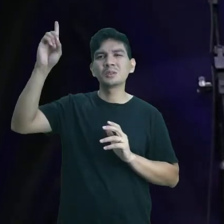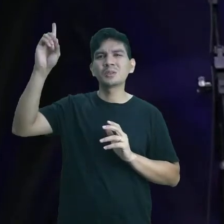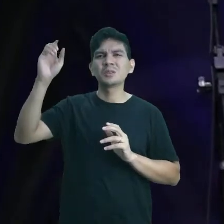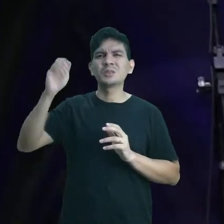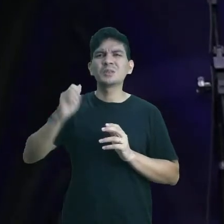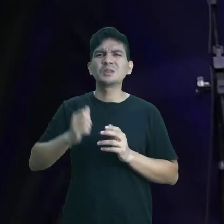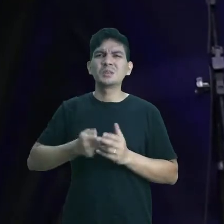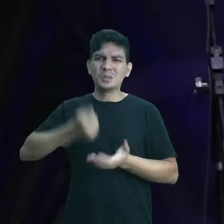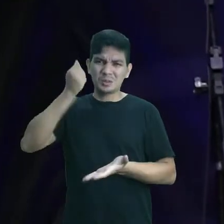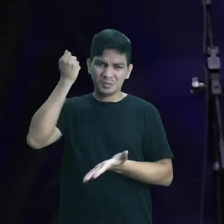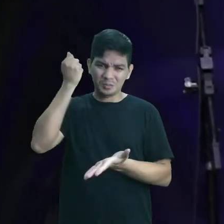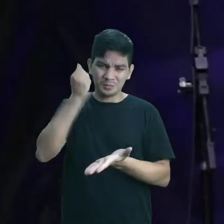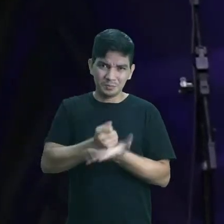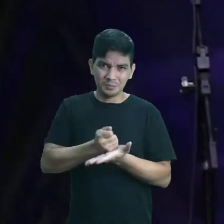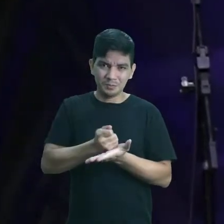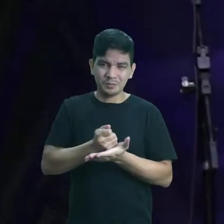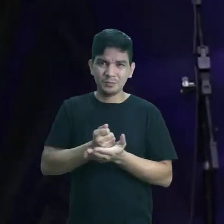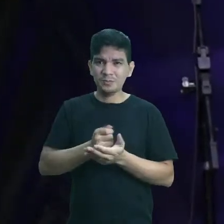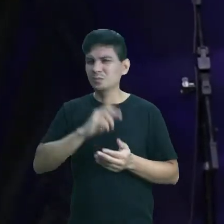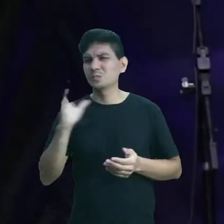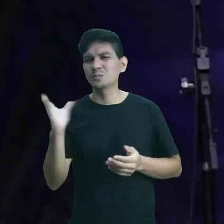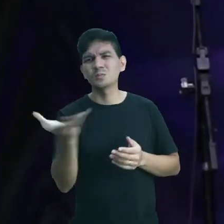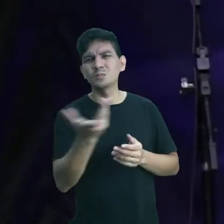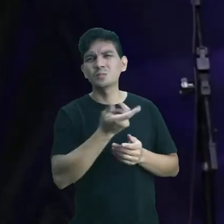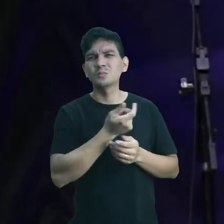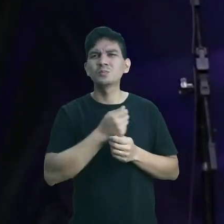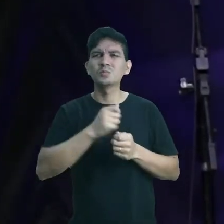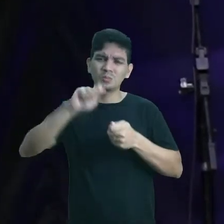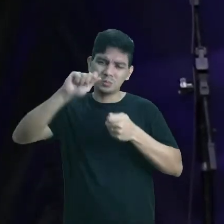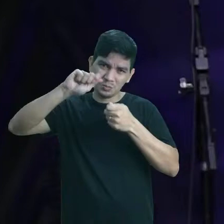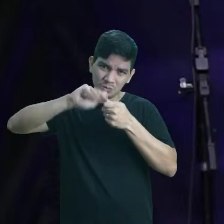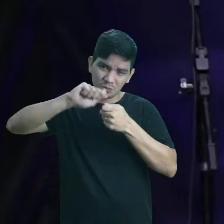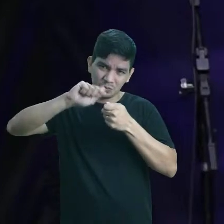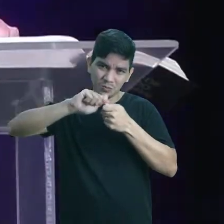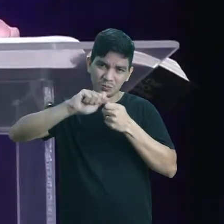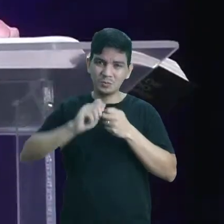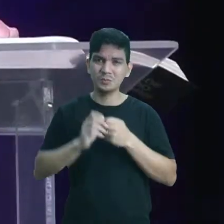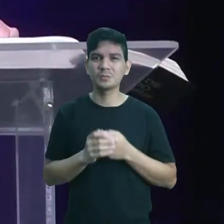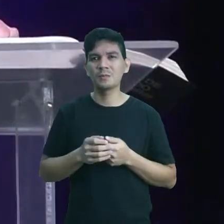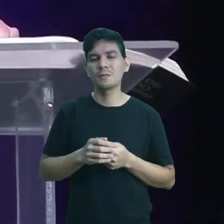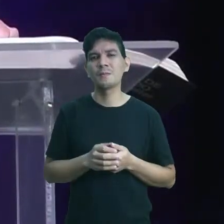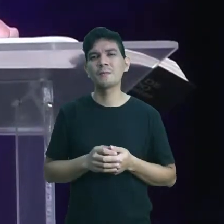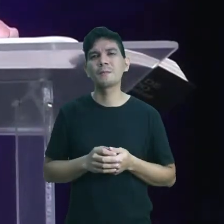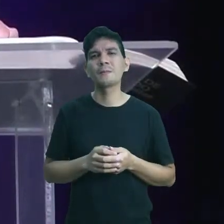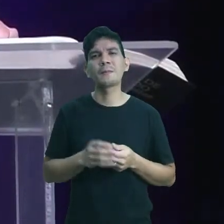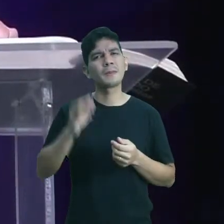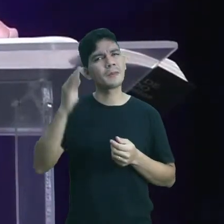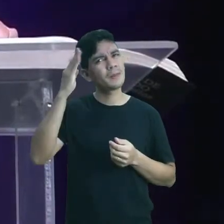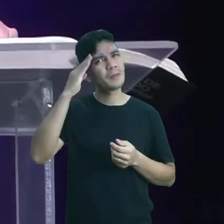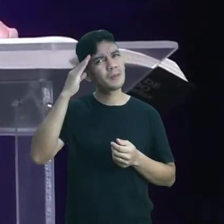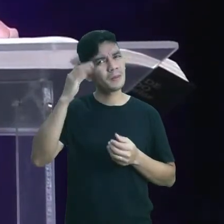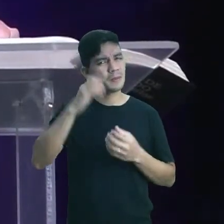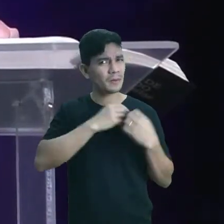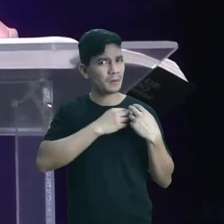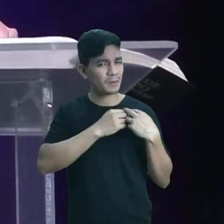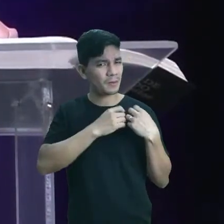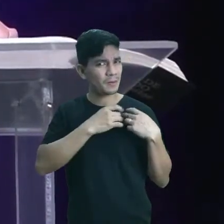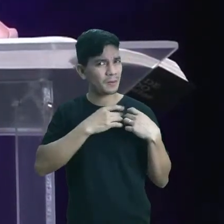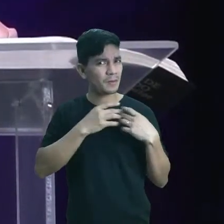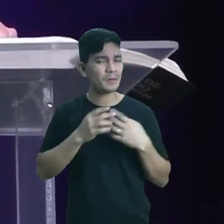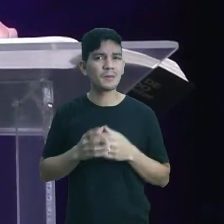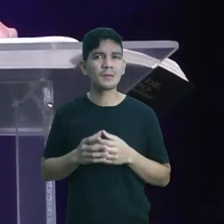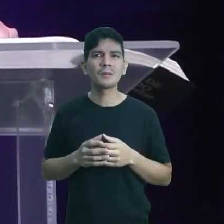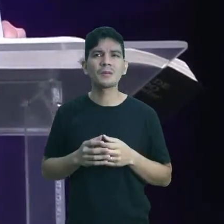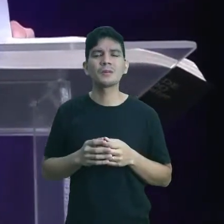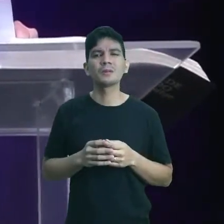que foi feito. Sabe por que nós vamos temer a Deus e guardar a palavra? Todos nós iremos